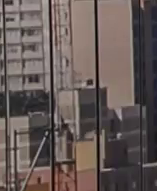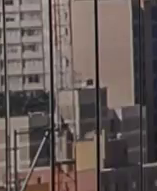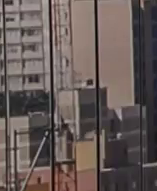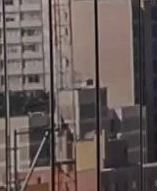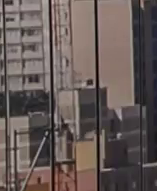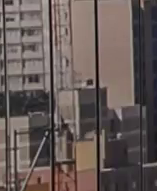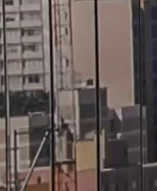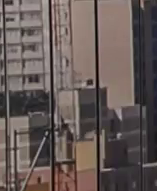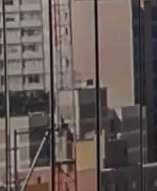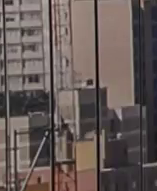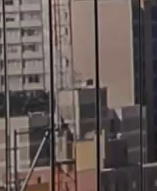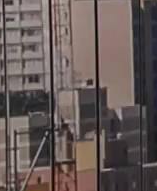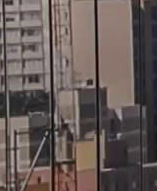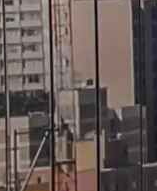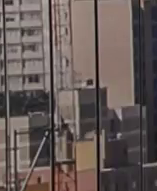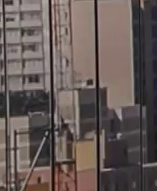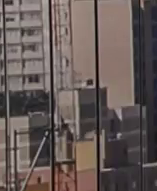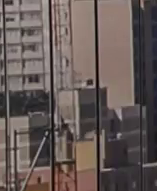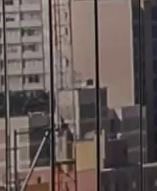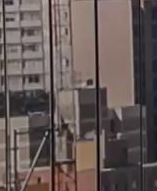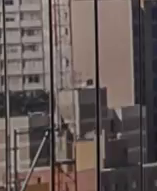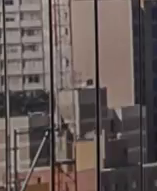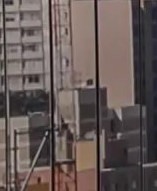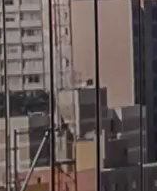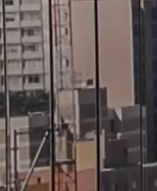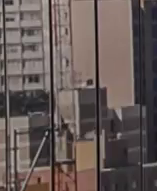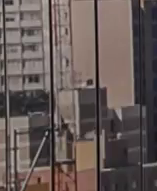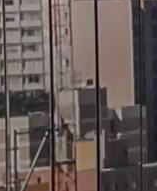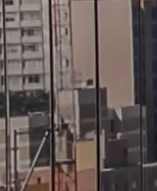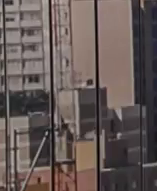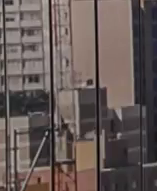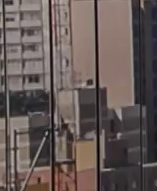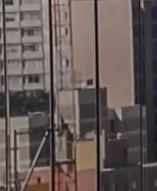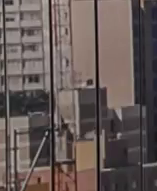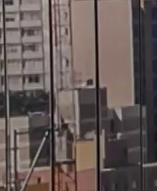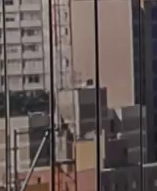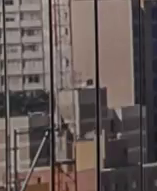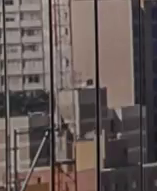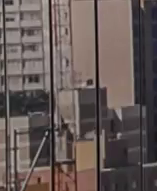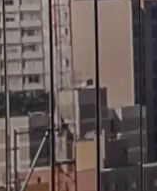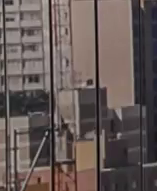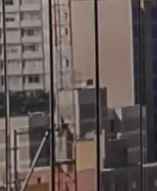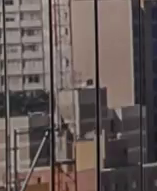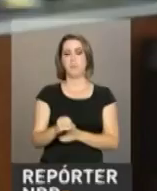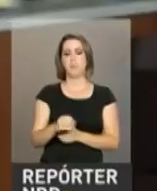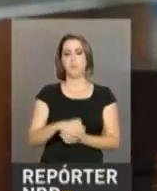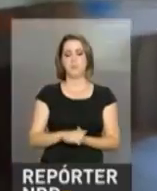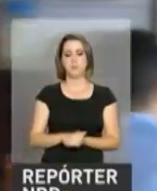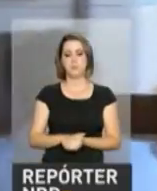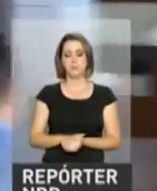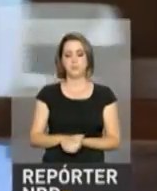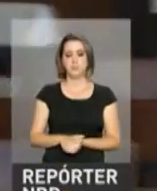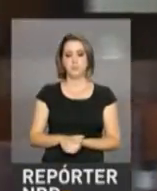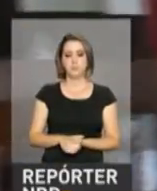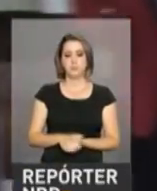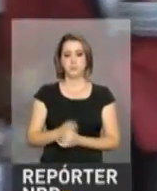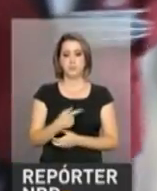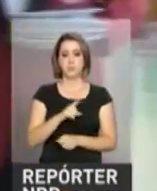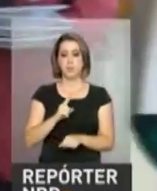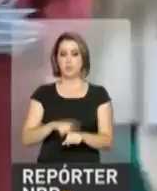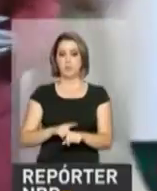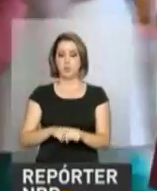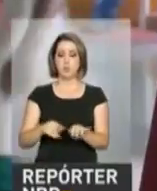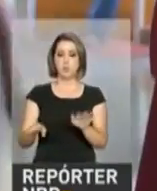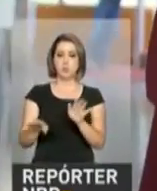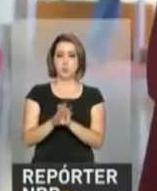lei que regulamenta a distribuição das gorjetas a reportagem da nbr emissora do governo federal na hora